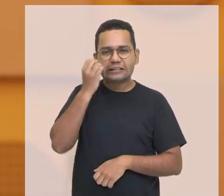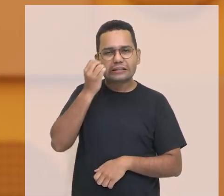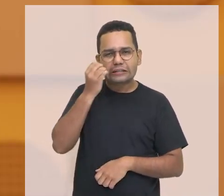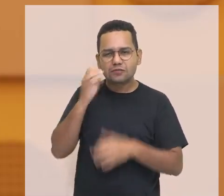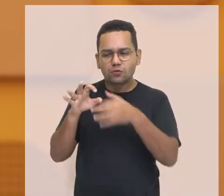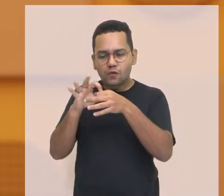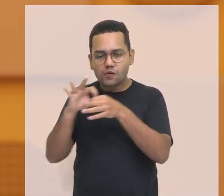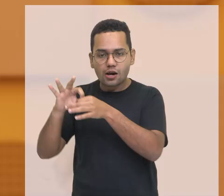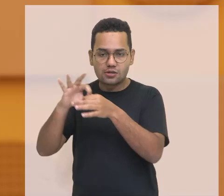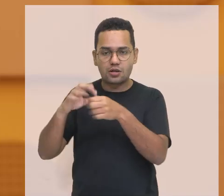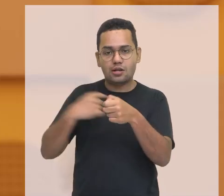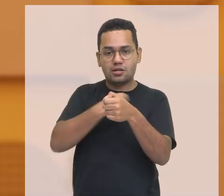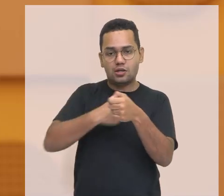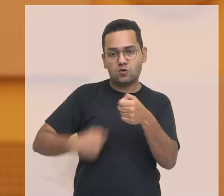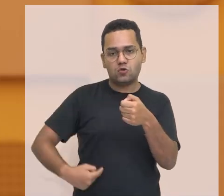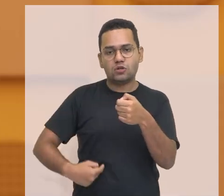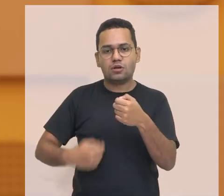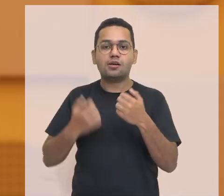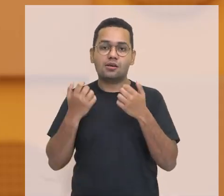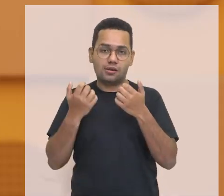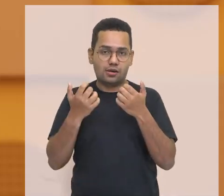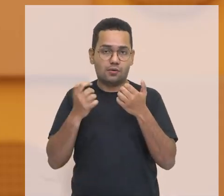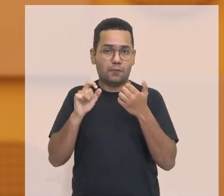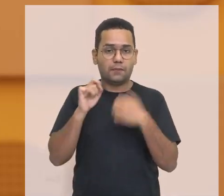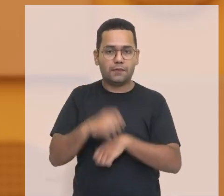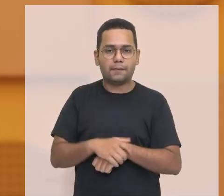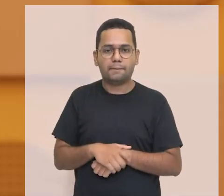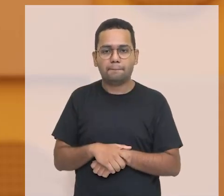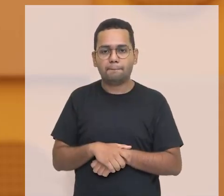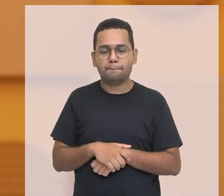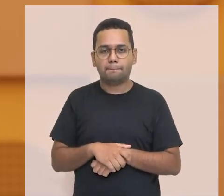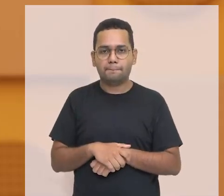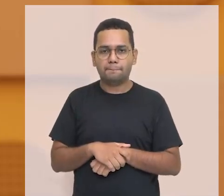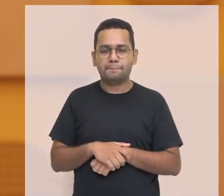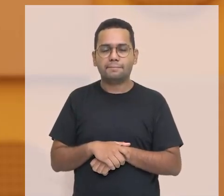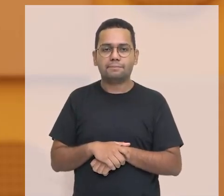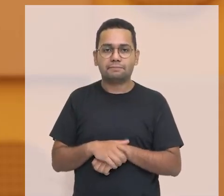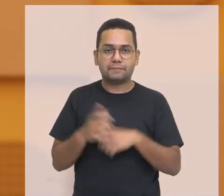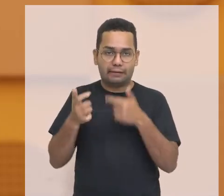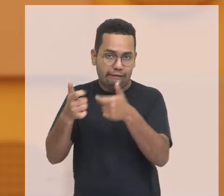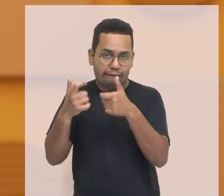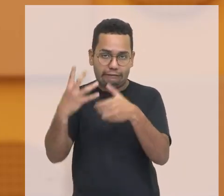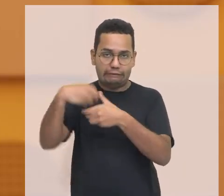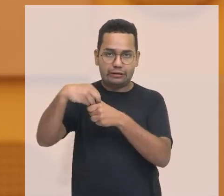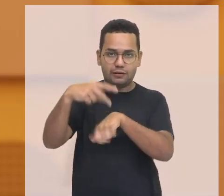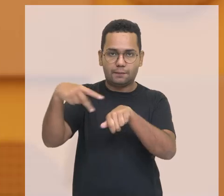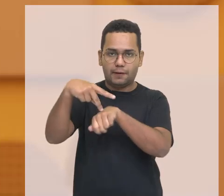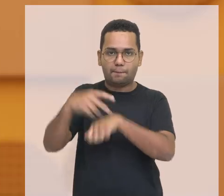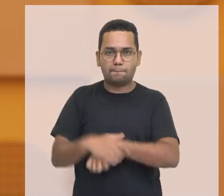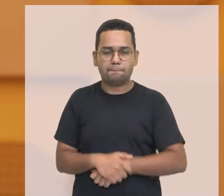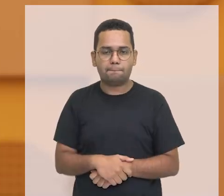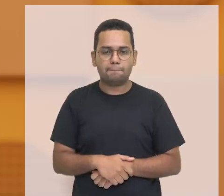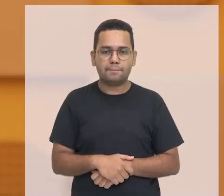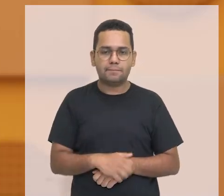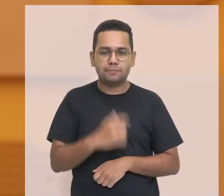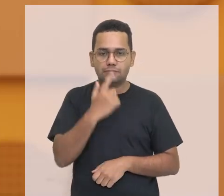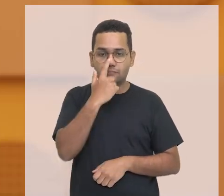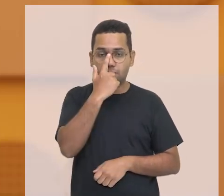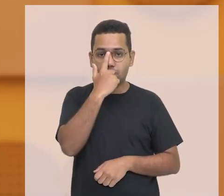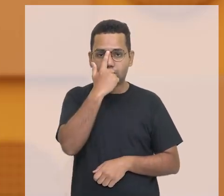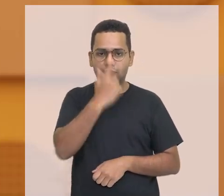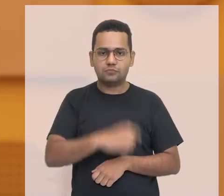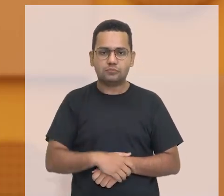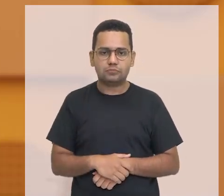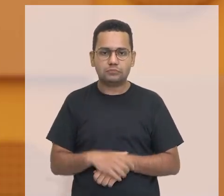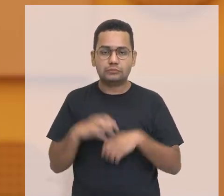unificação da China, eles eram alinhados ali em uma guerra civil. Mas depois que